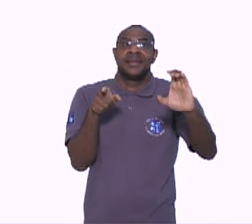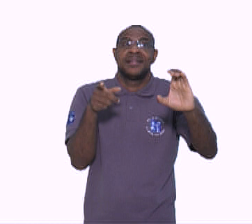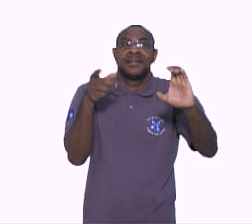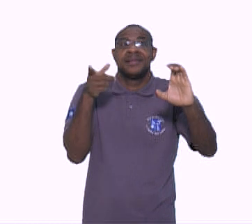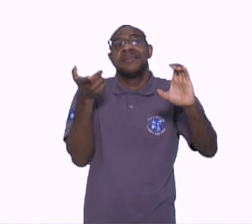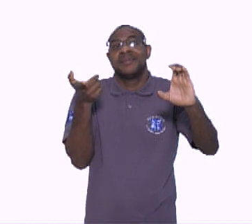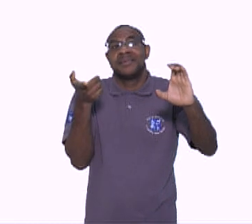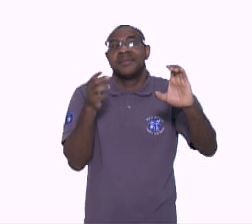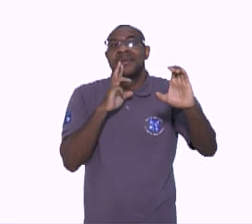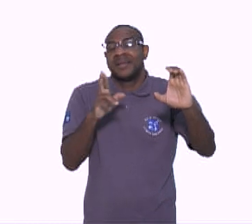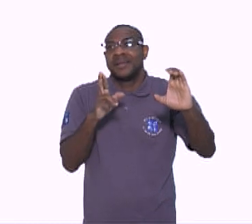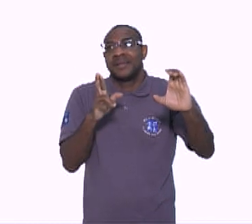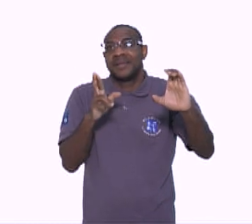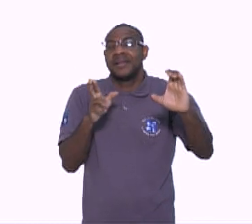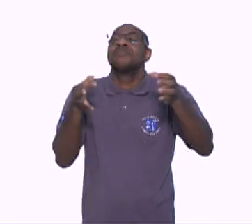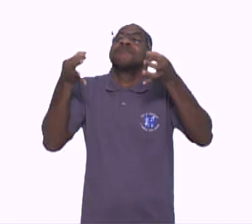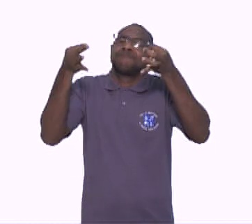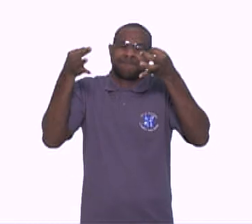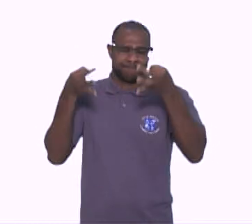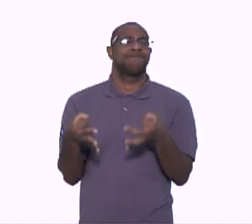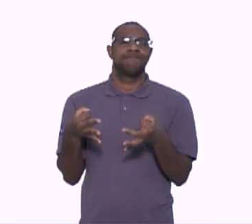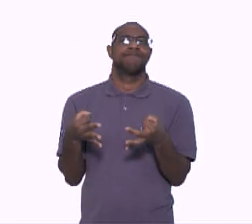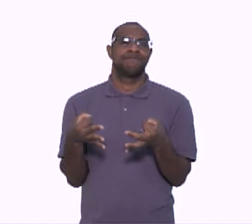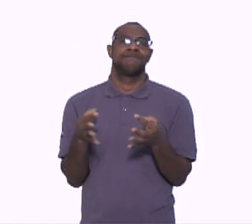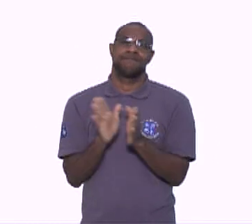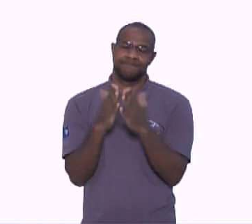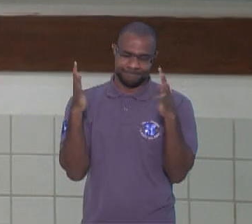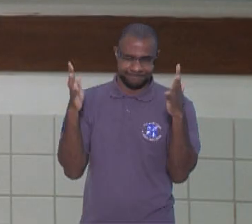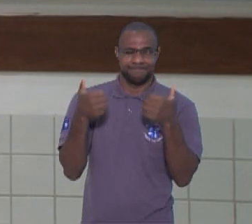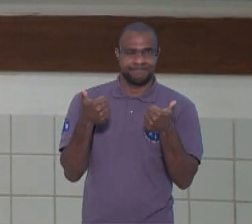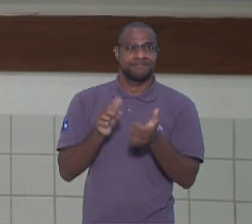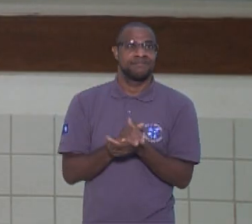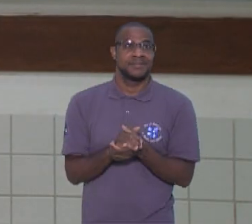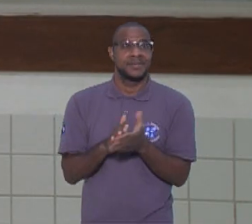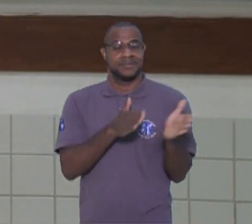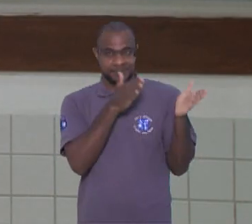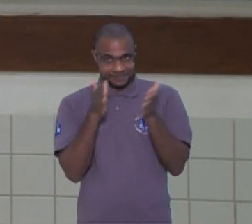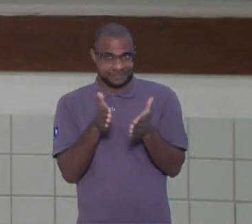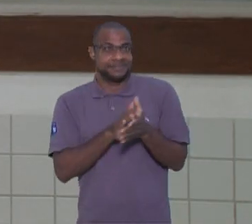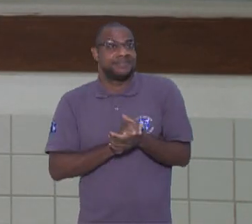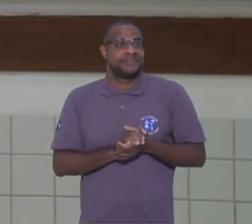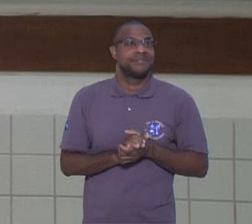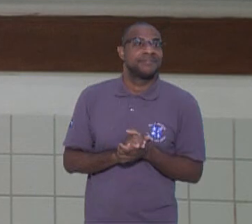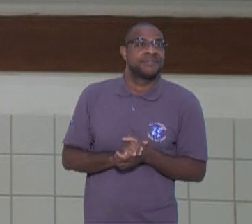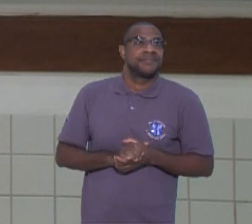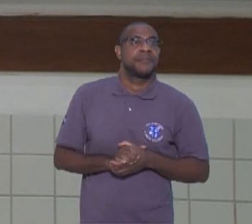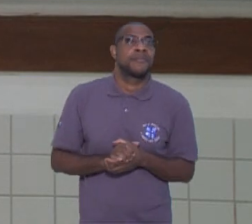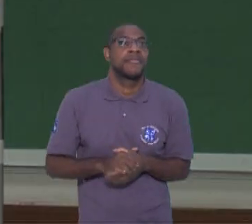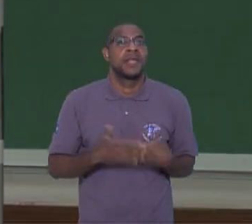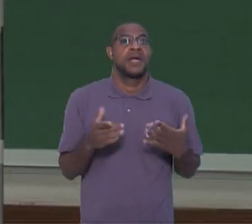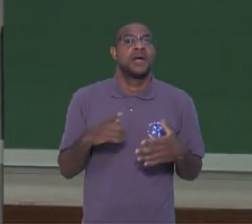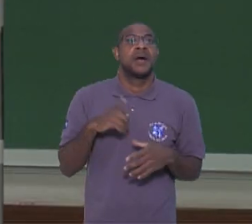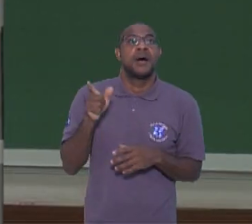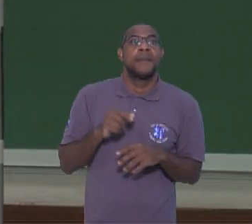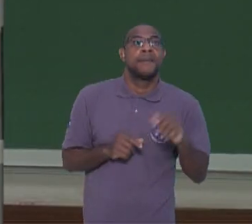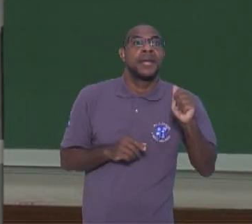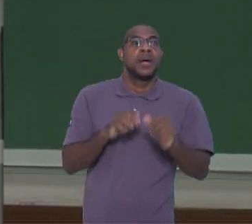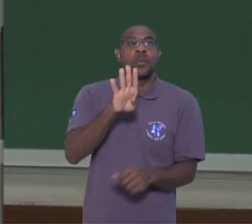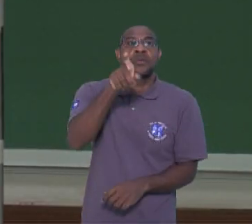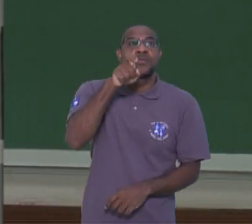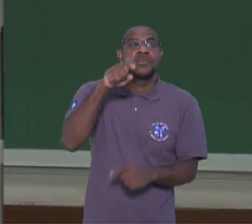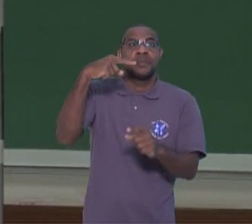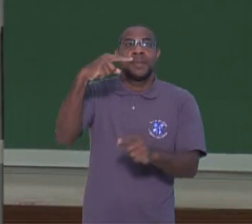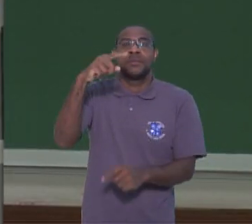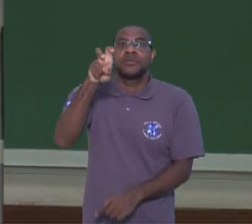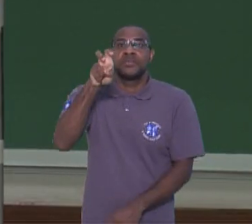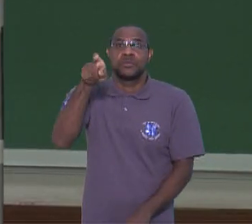é? Tá correta, parabéns. Vamos para a próxima? Bom, letra B é 4x